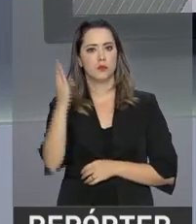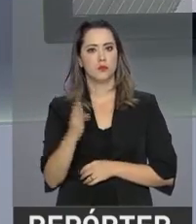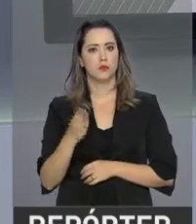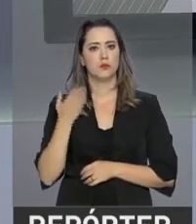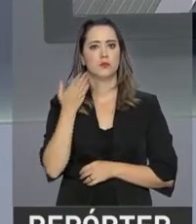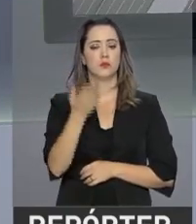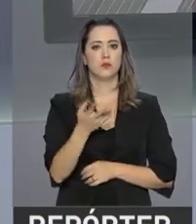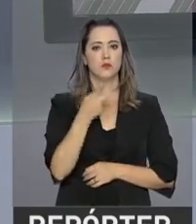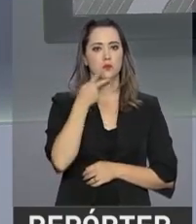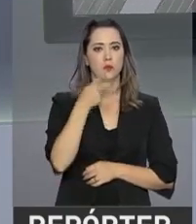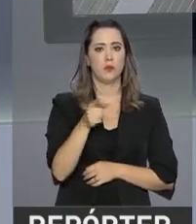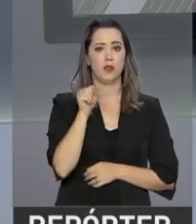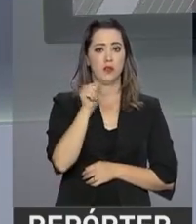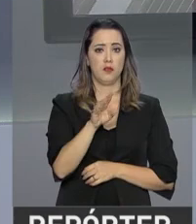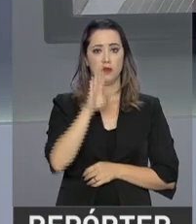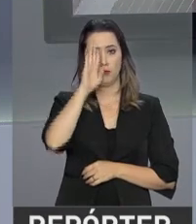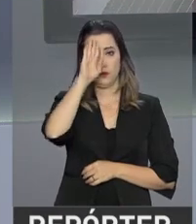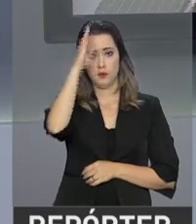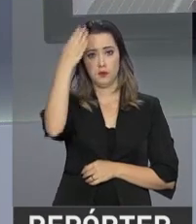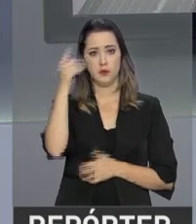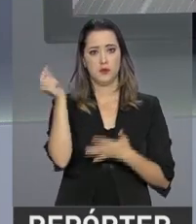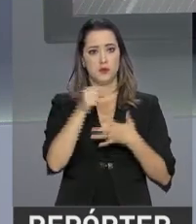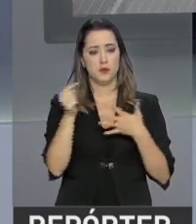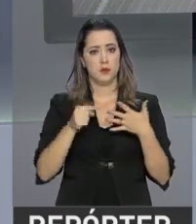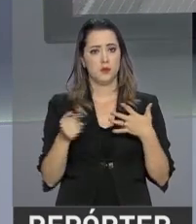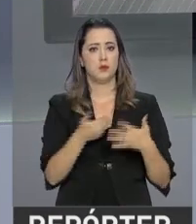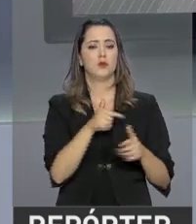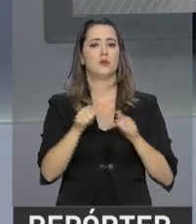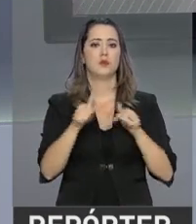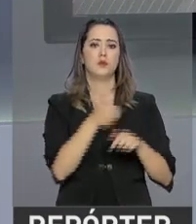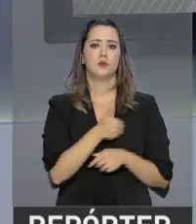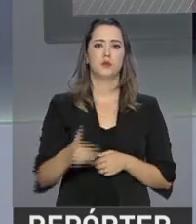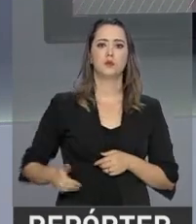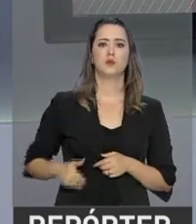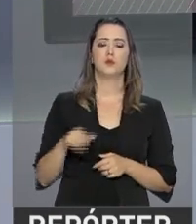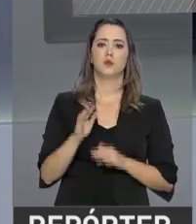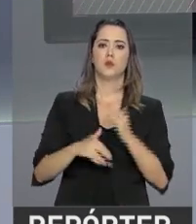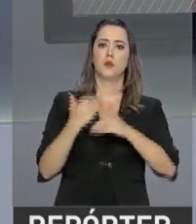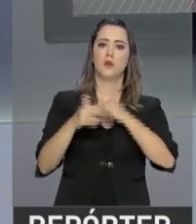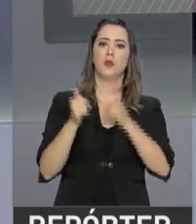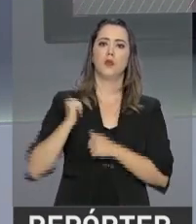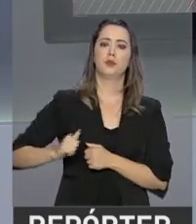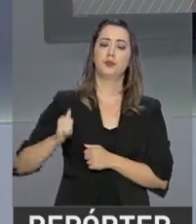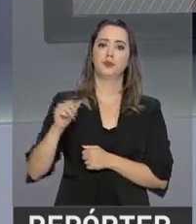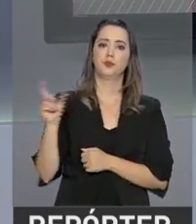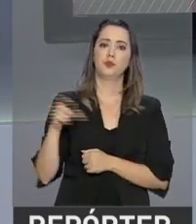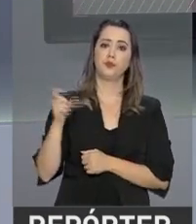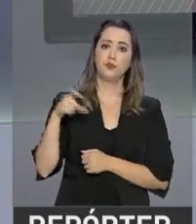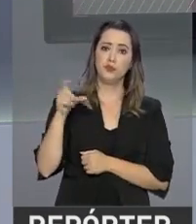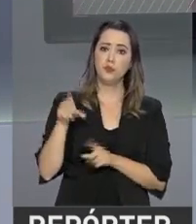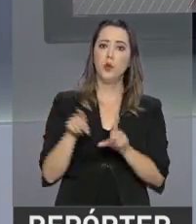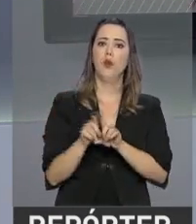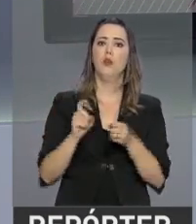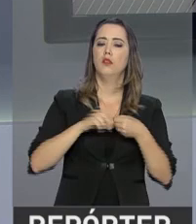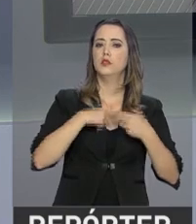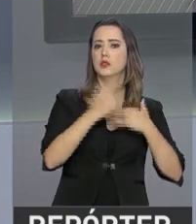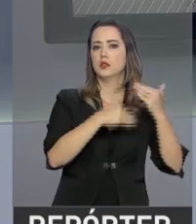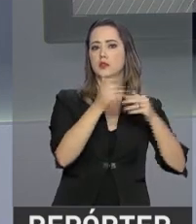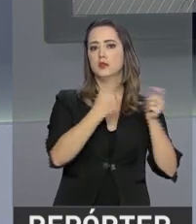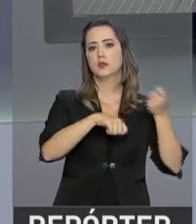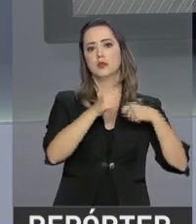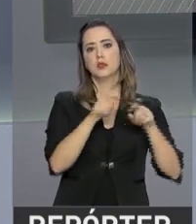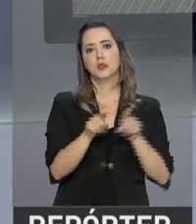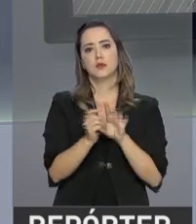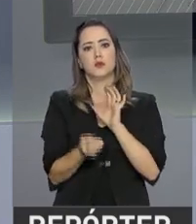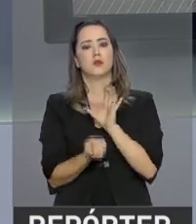o programa a voz do brasil temer fala sobre as principais ações do governo como o aumento do bolsa família a retomada do crescimento